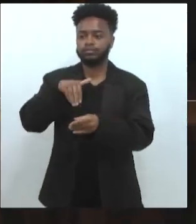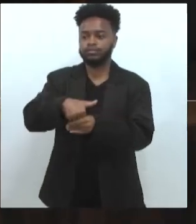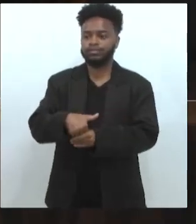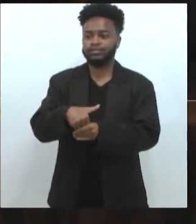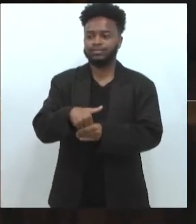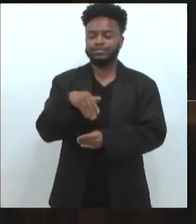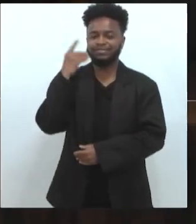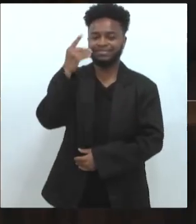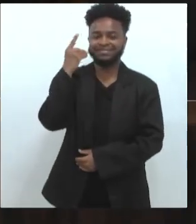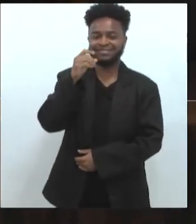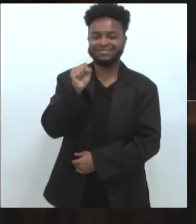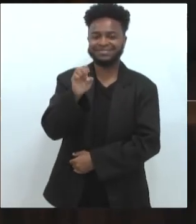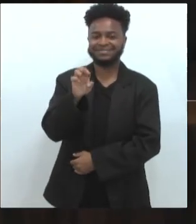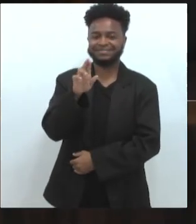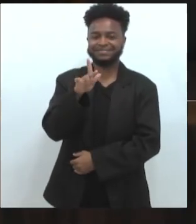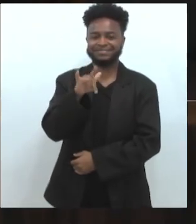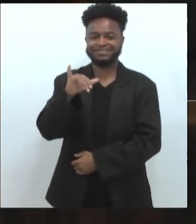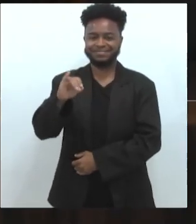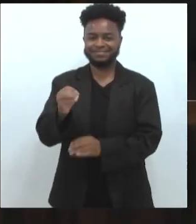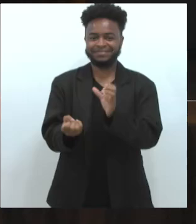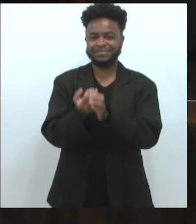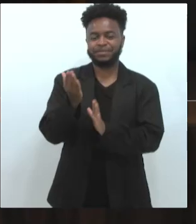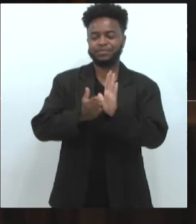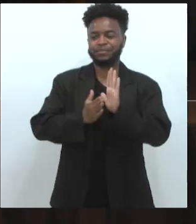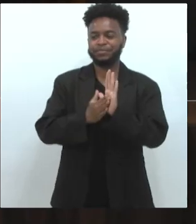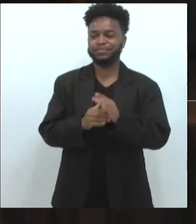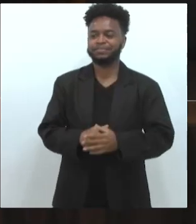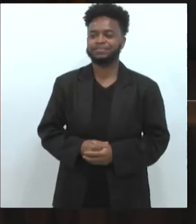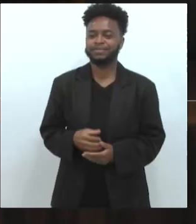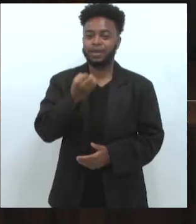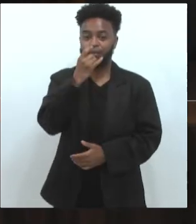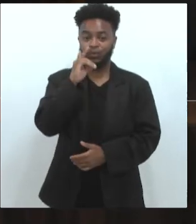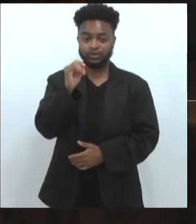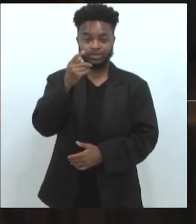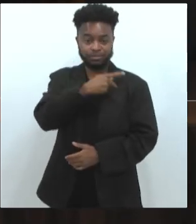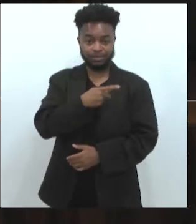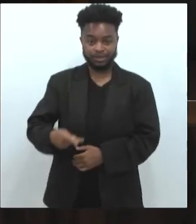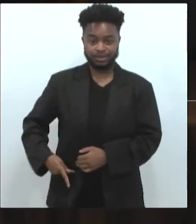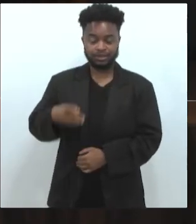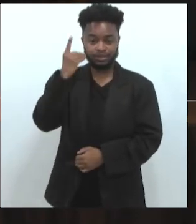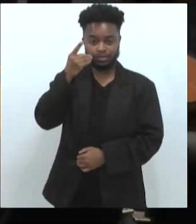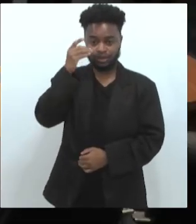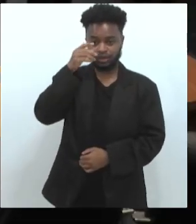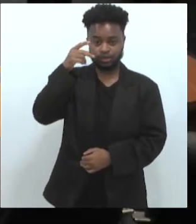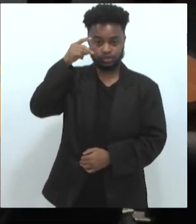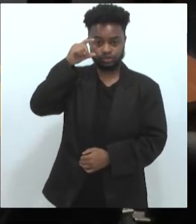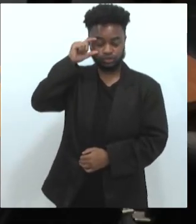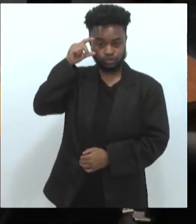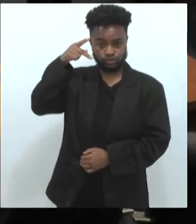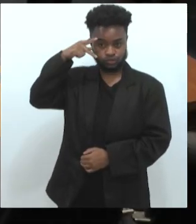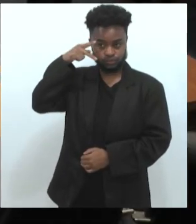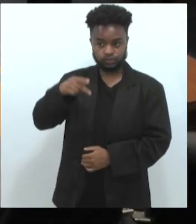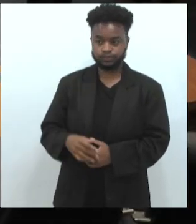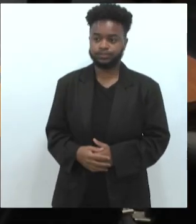deputado Sérgio Fernandes, autor da proposta. Bom dia, presidenta, deputada Tia Ju.